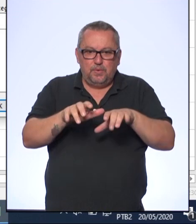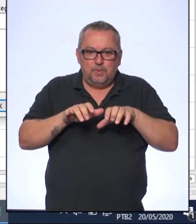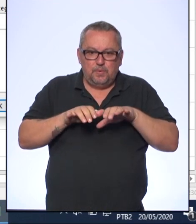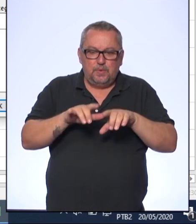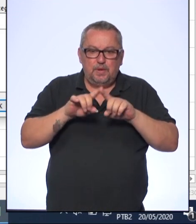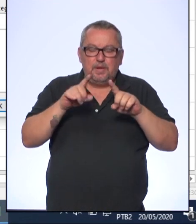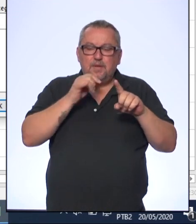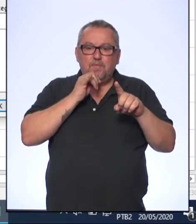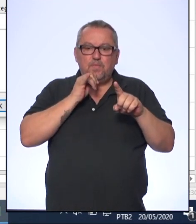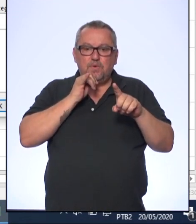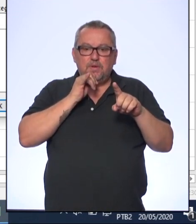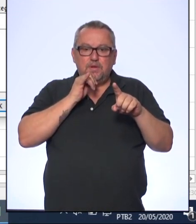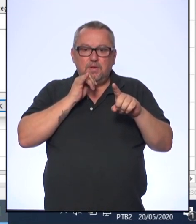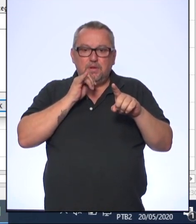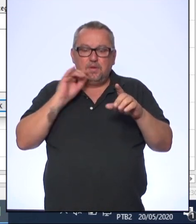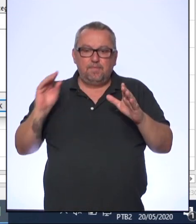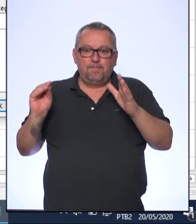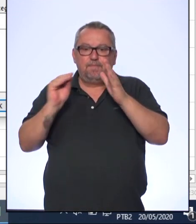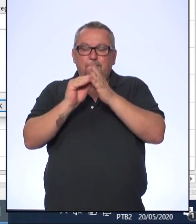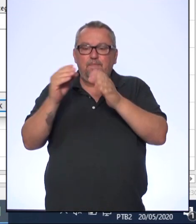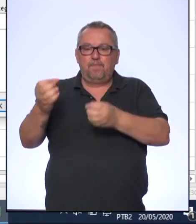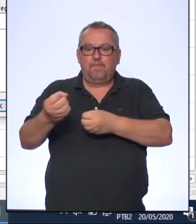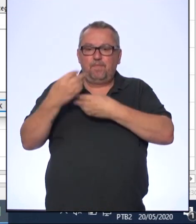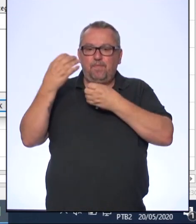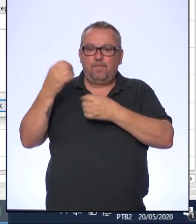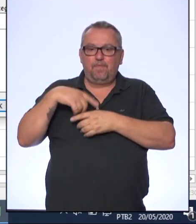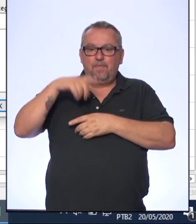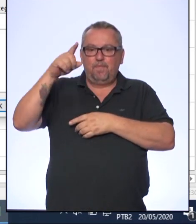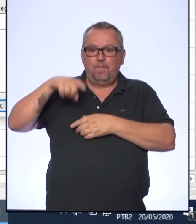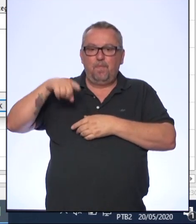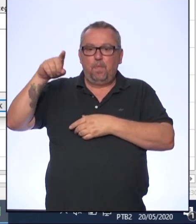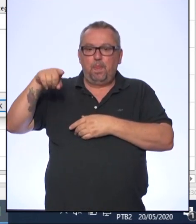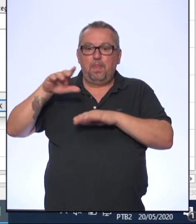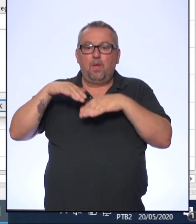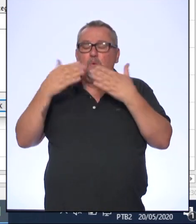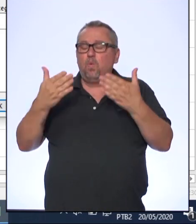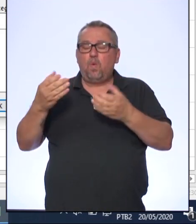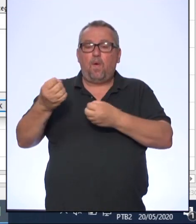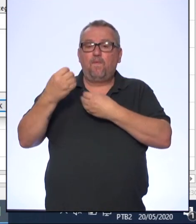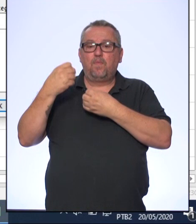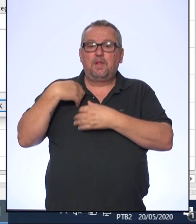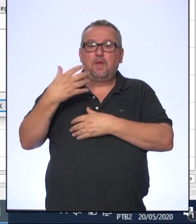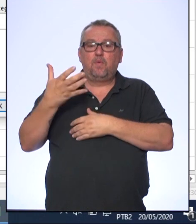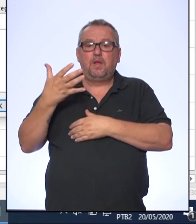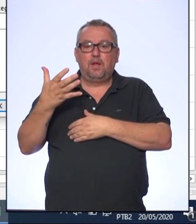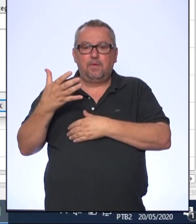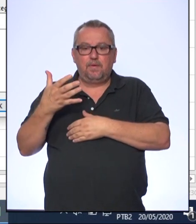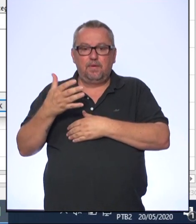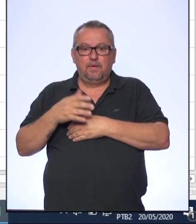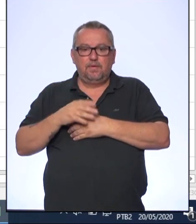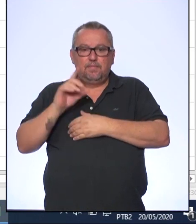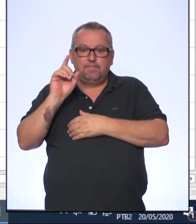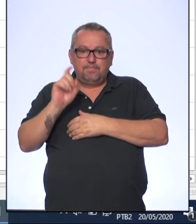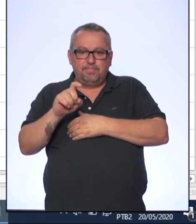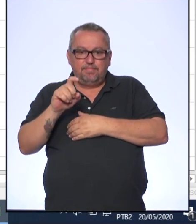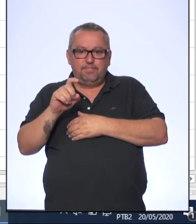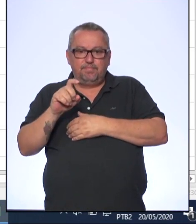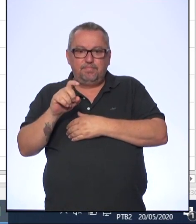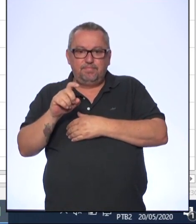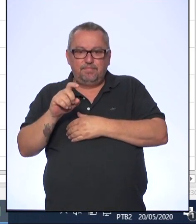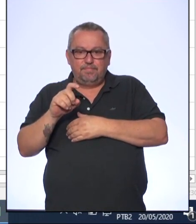esse modelo está assim, inserir dados do gráfico. Que dados que eu quero? Eu clico aqui, ó, onde está esse